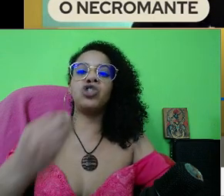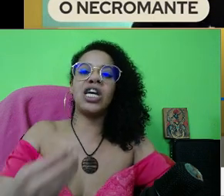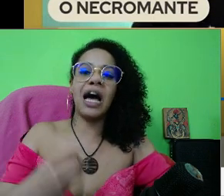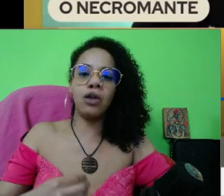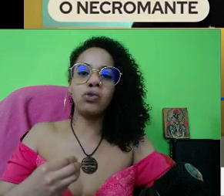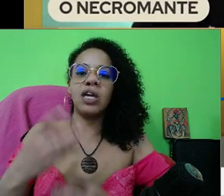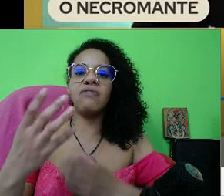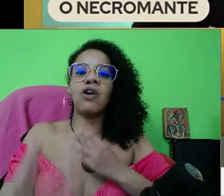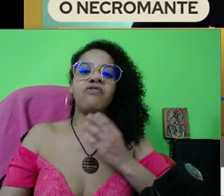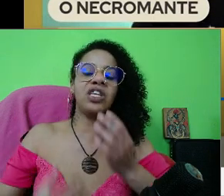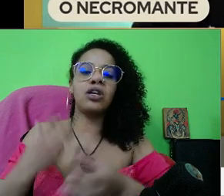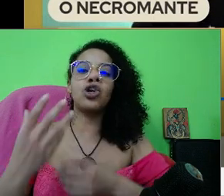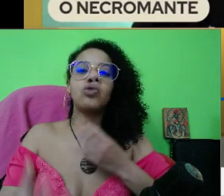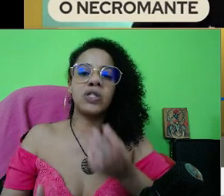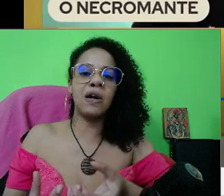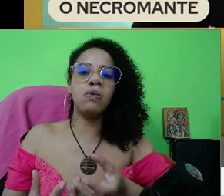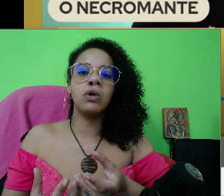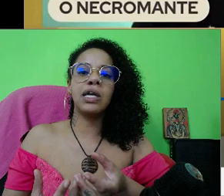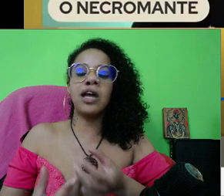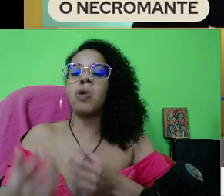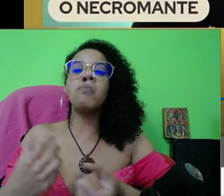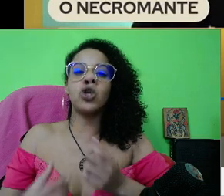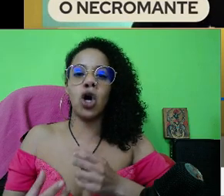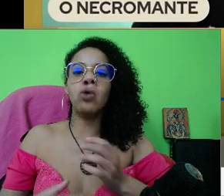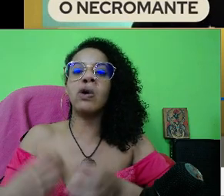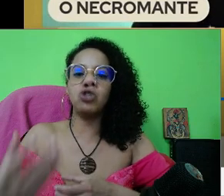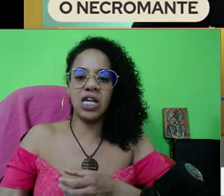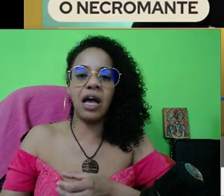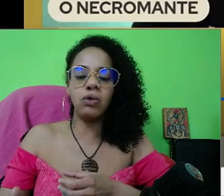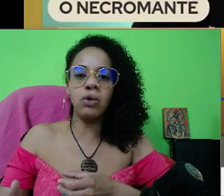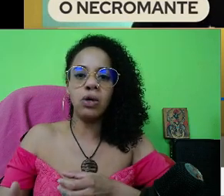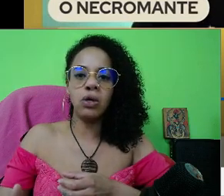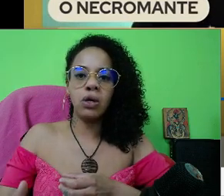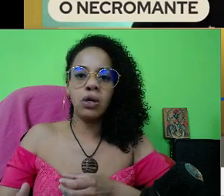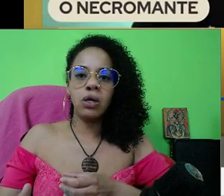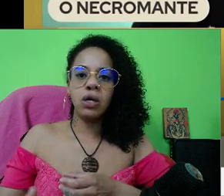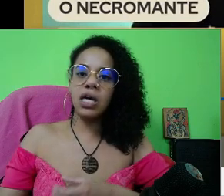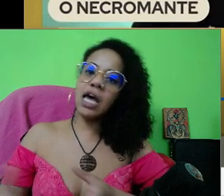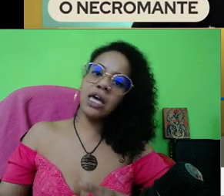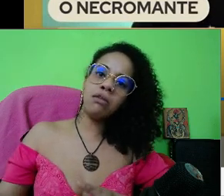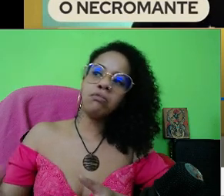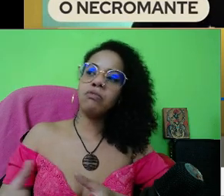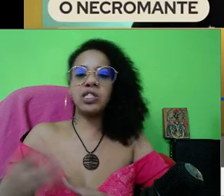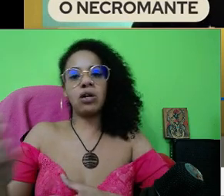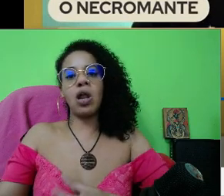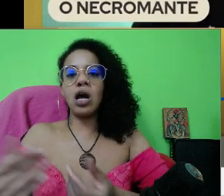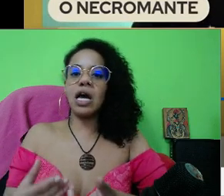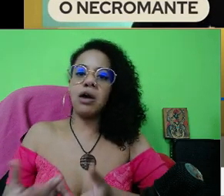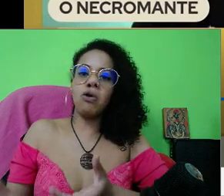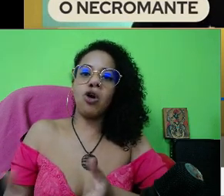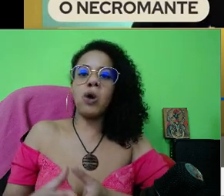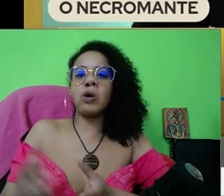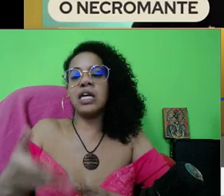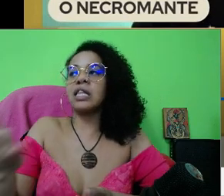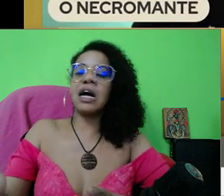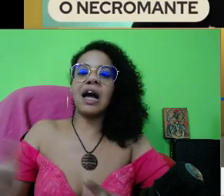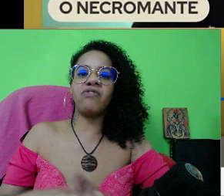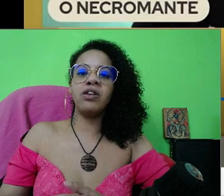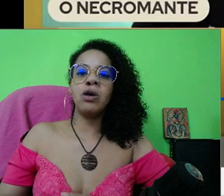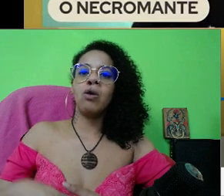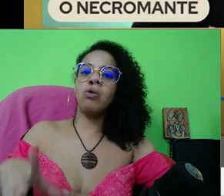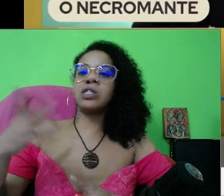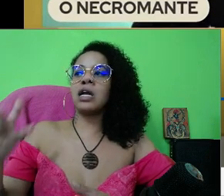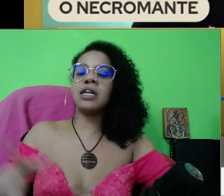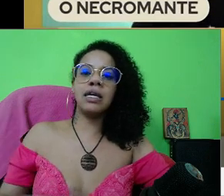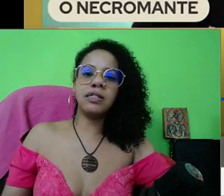então fazer um diálogo que envolve interlocução né não é monólogo é um diálogo E aí você coloca eu como alguém que